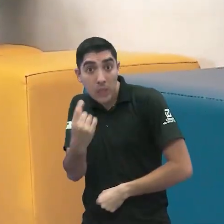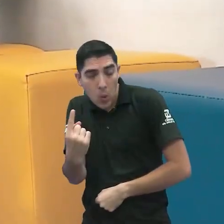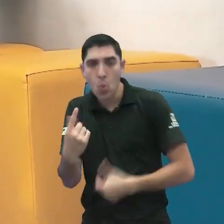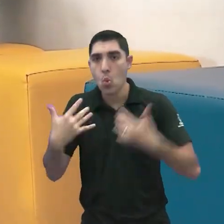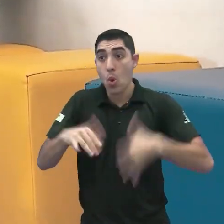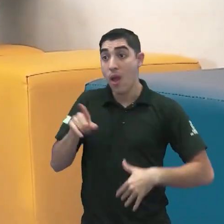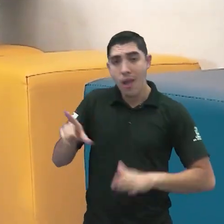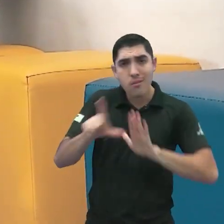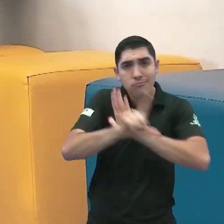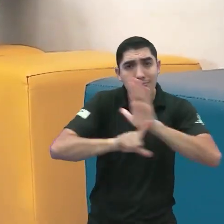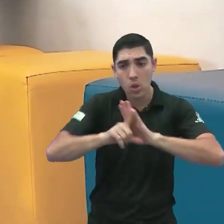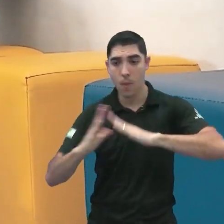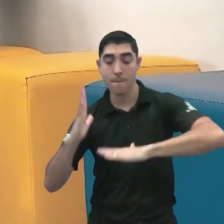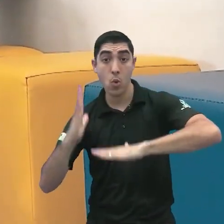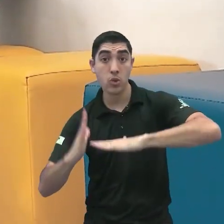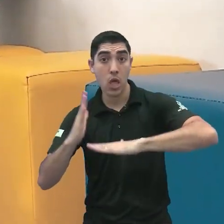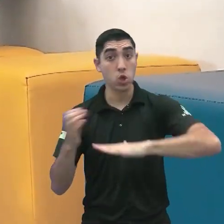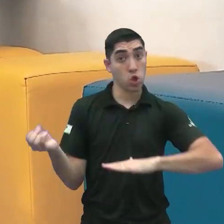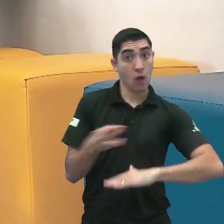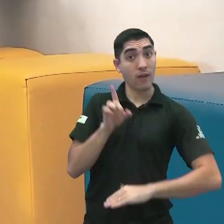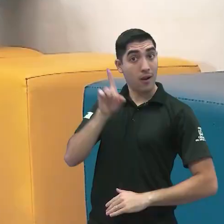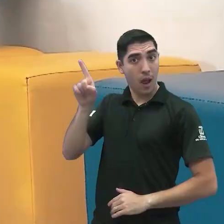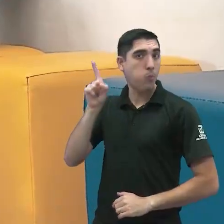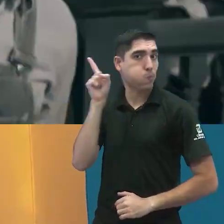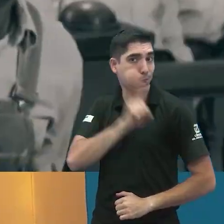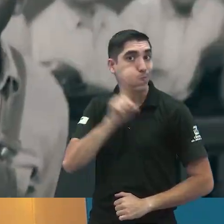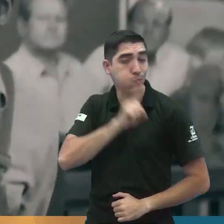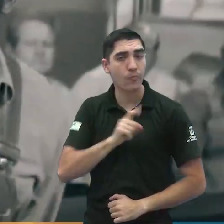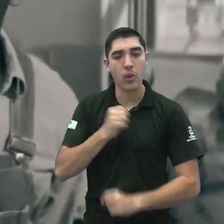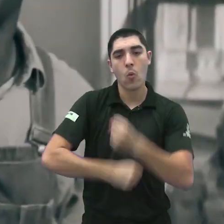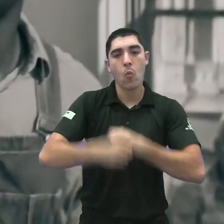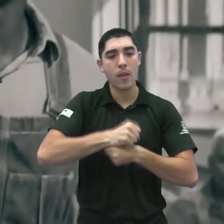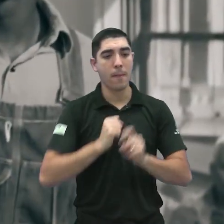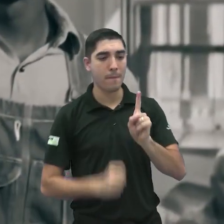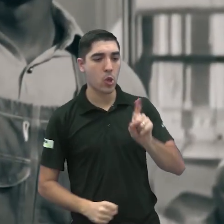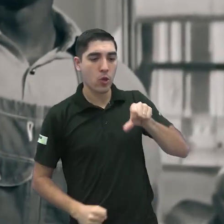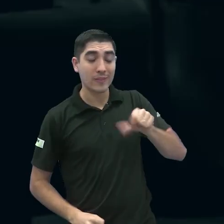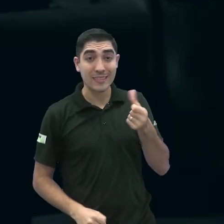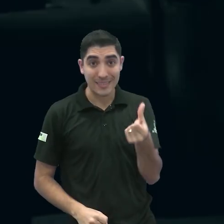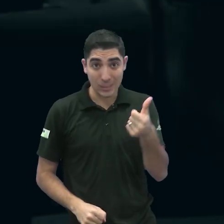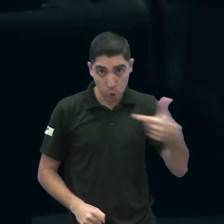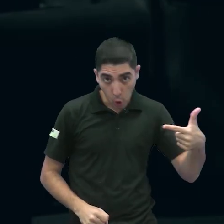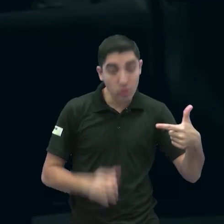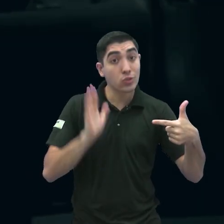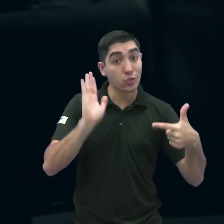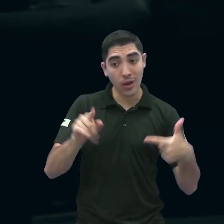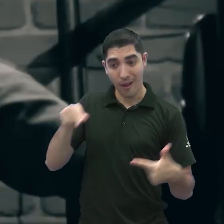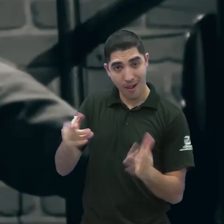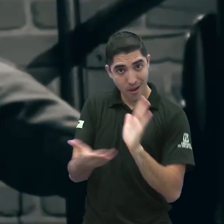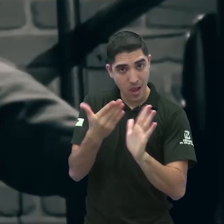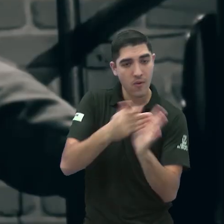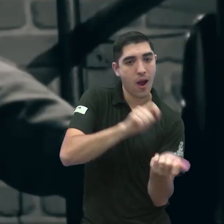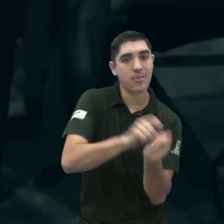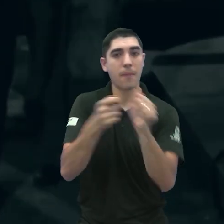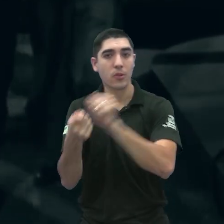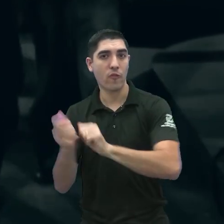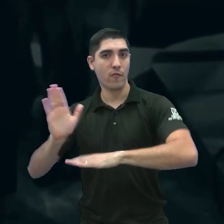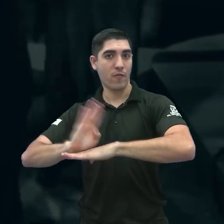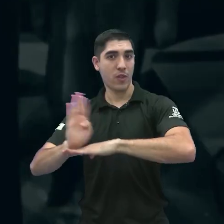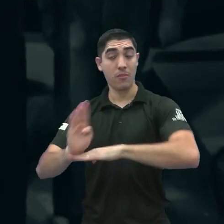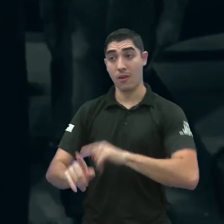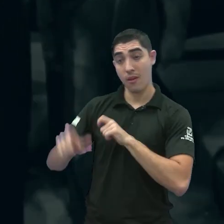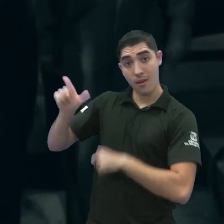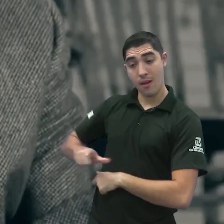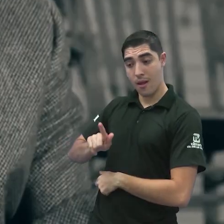um clássico moderno da literatura americana. Em 1962, foi adaptado para o cinema com Gregory